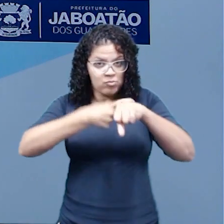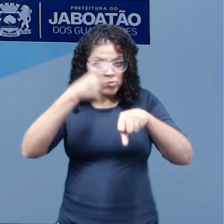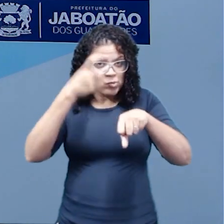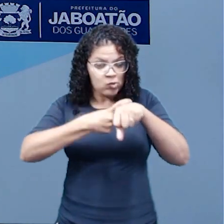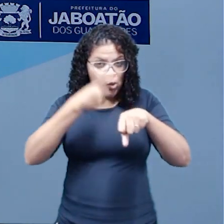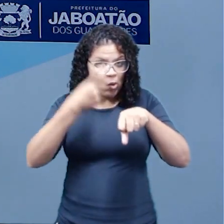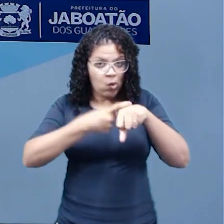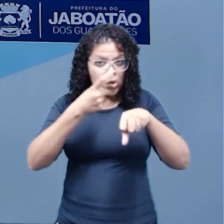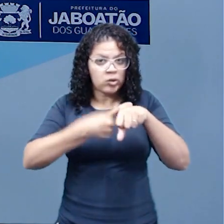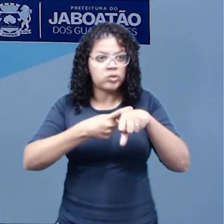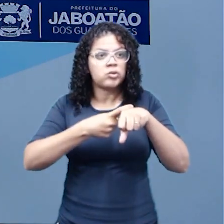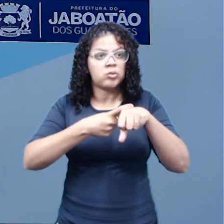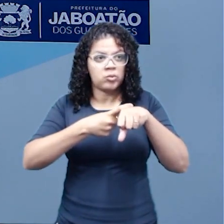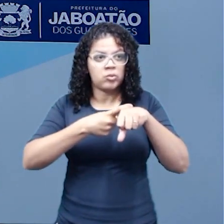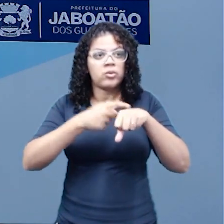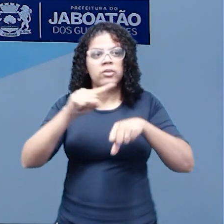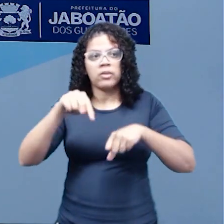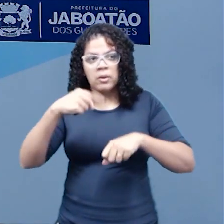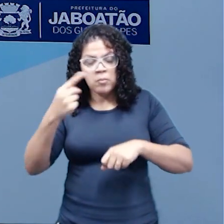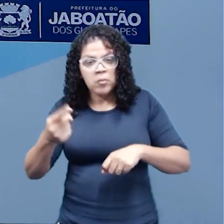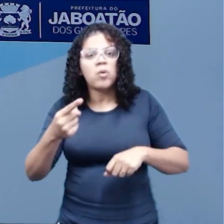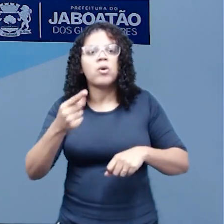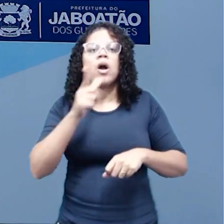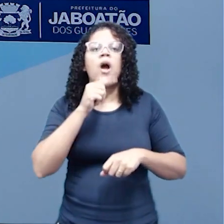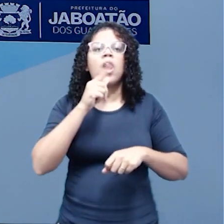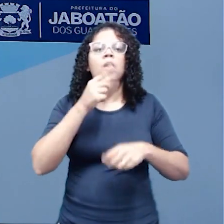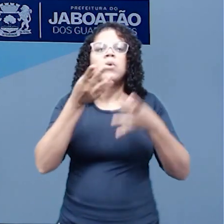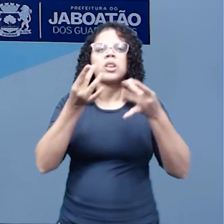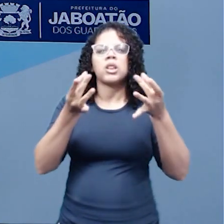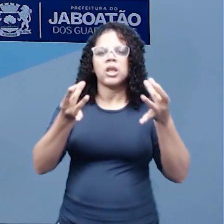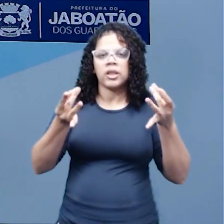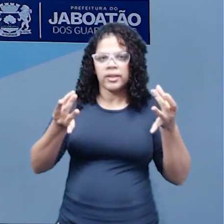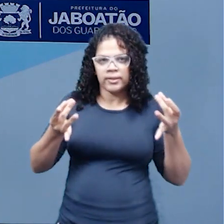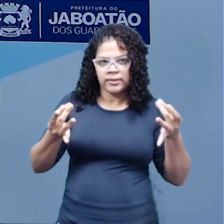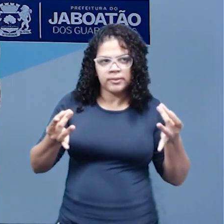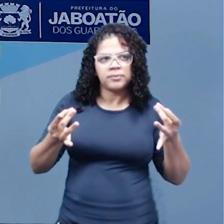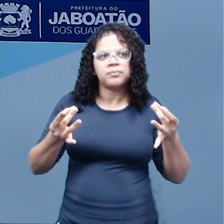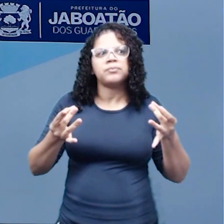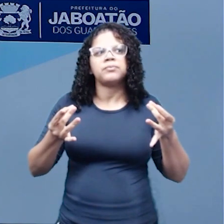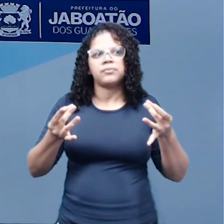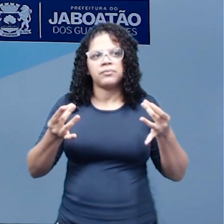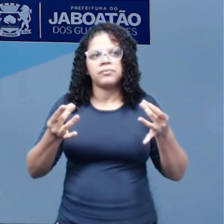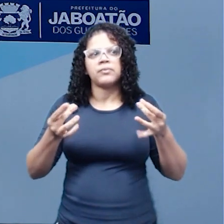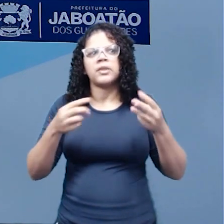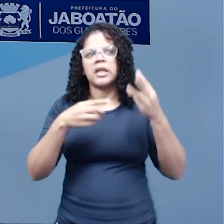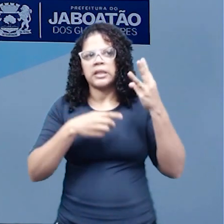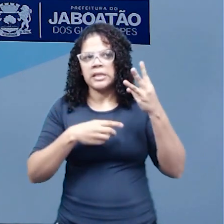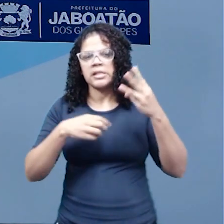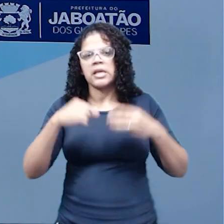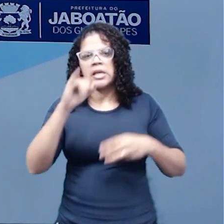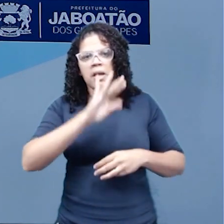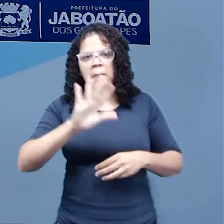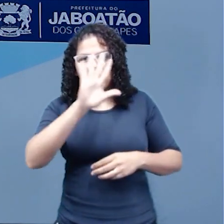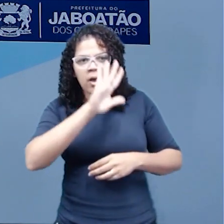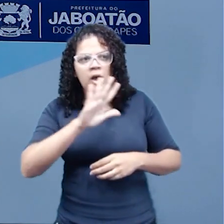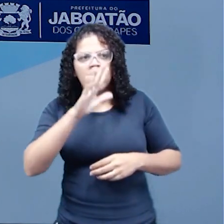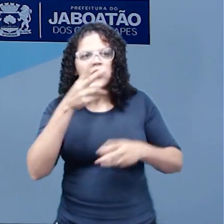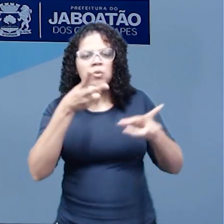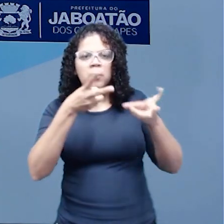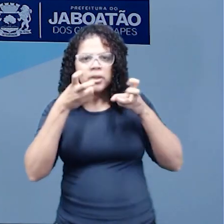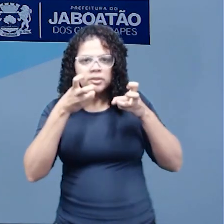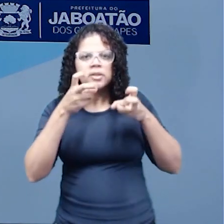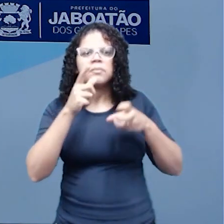No meio, a gente vê a água em estado líquido. E aqui na ponta, a gente vê a água